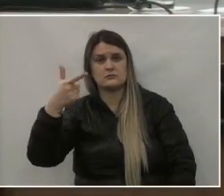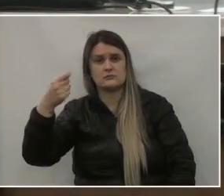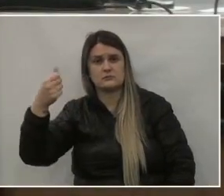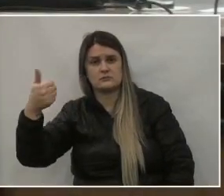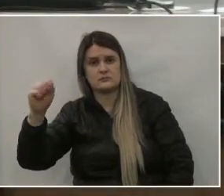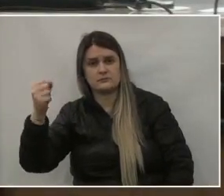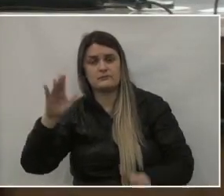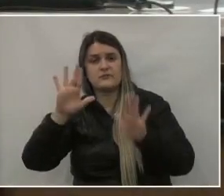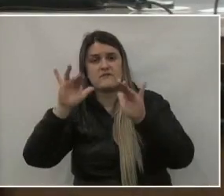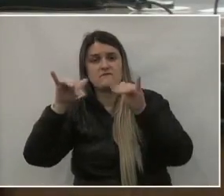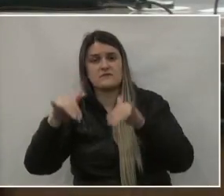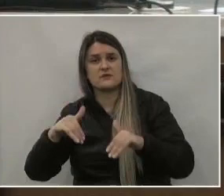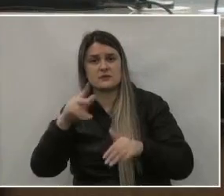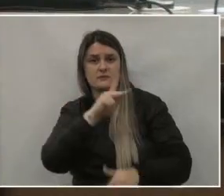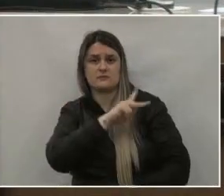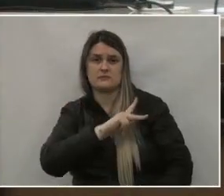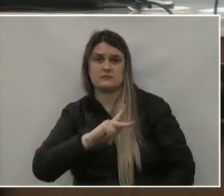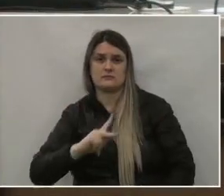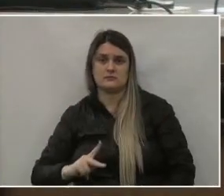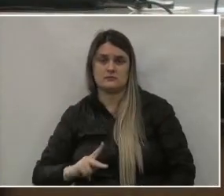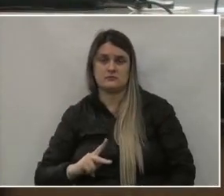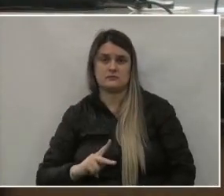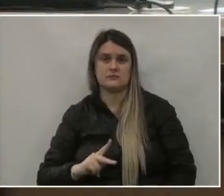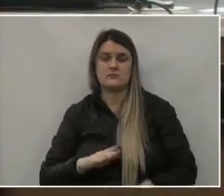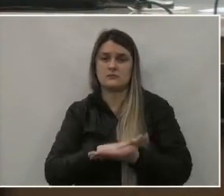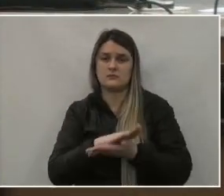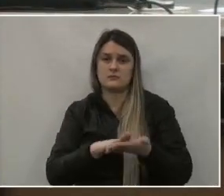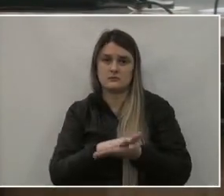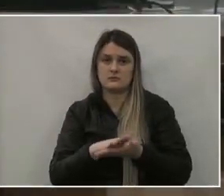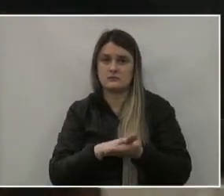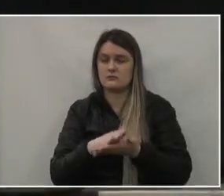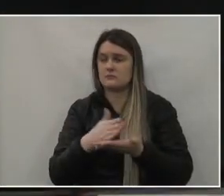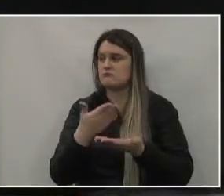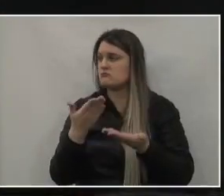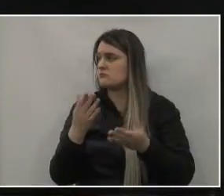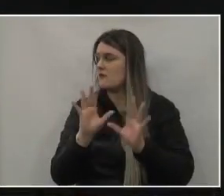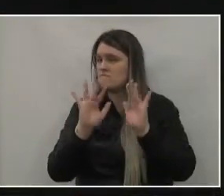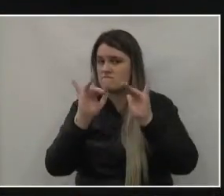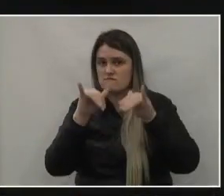4733/2018. Fim da ordem do dia, senhor presidente. Nada mais havendo, agradeço,